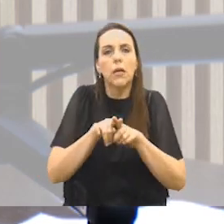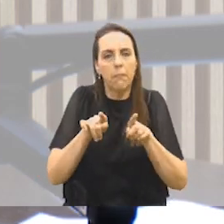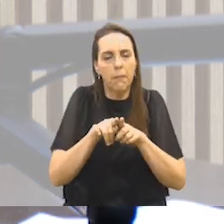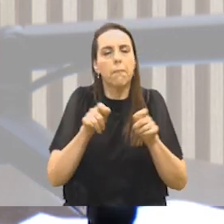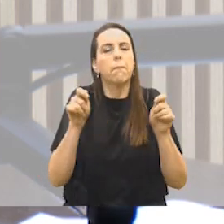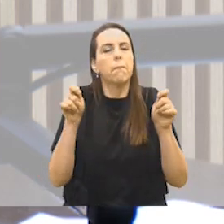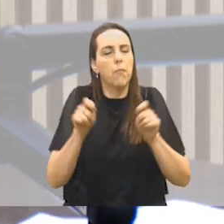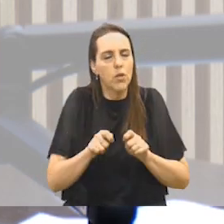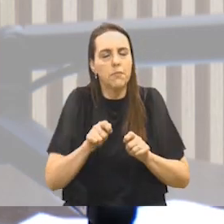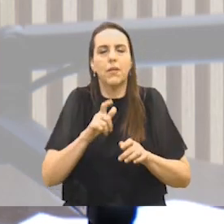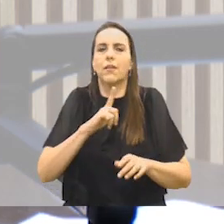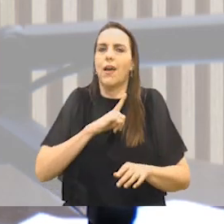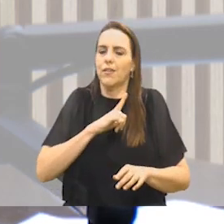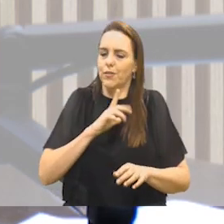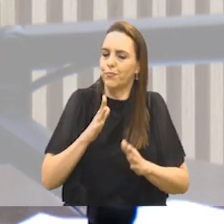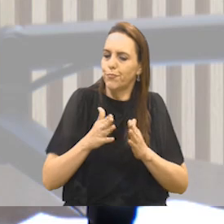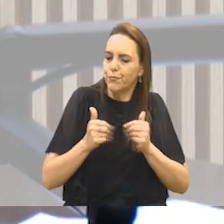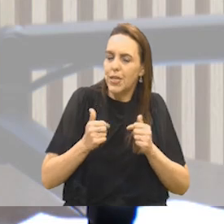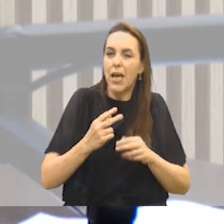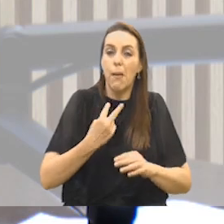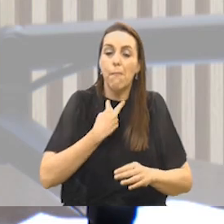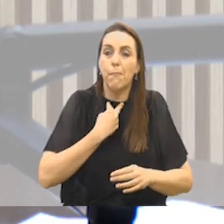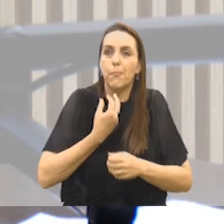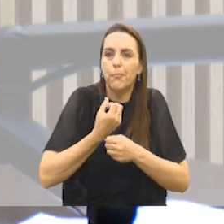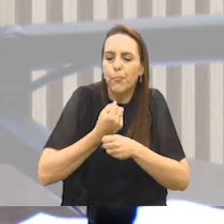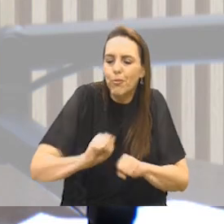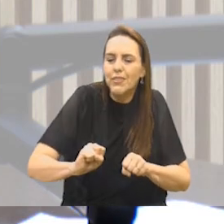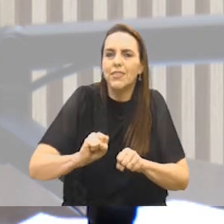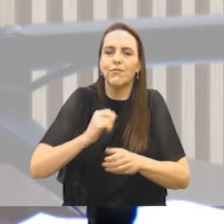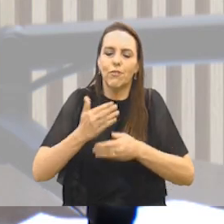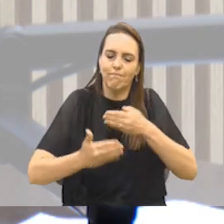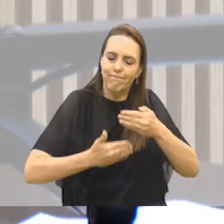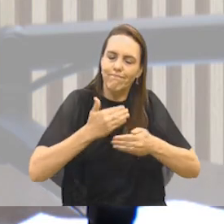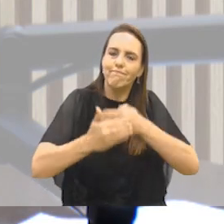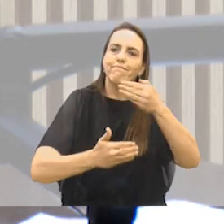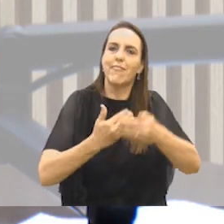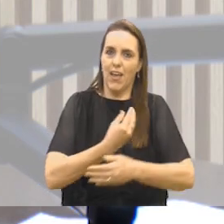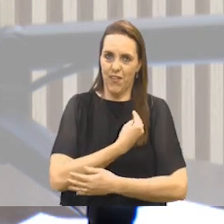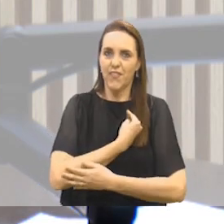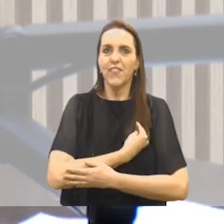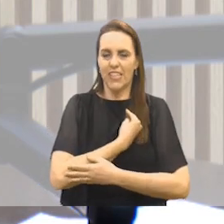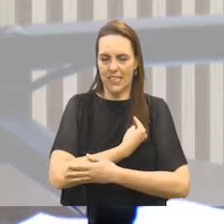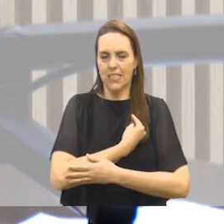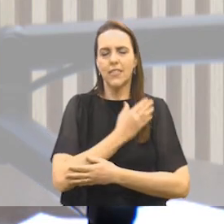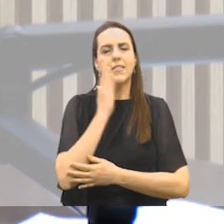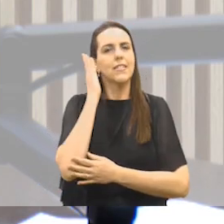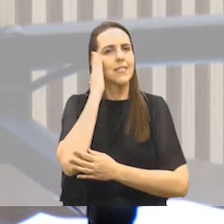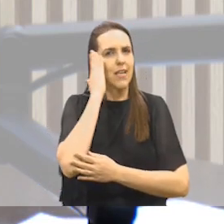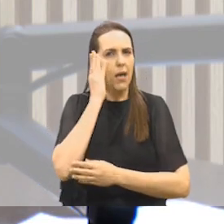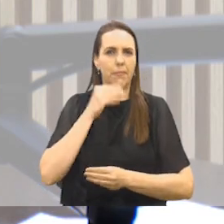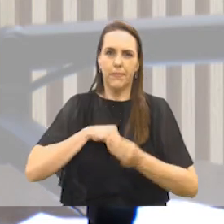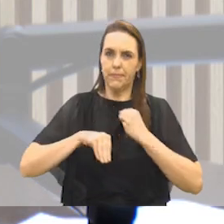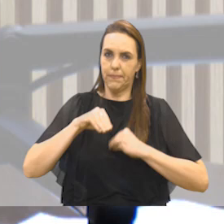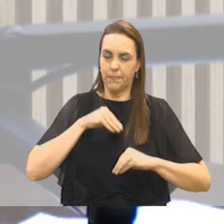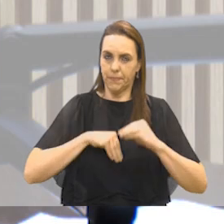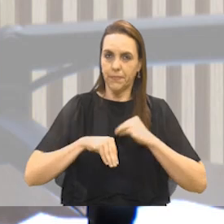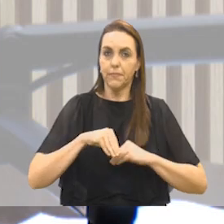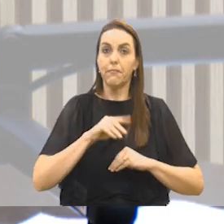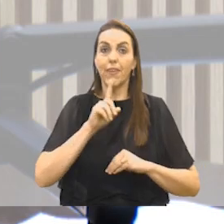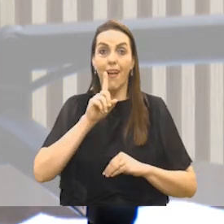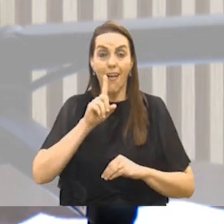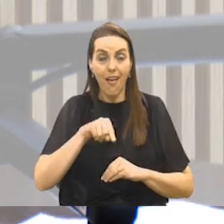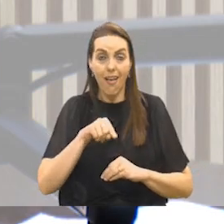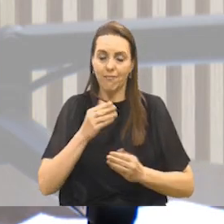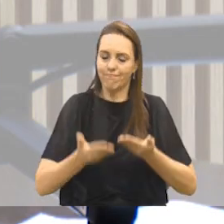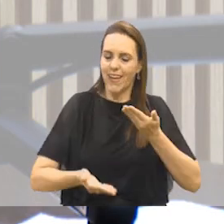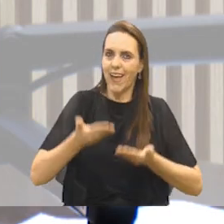limitantes e isso pode impedir a pessoa de conseguir caminhar com a sua própria vida. Então, nós sabemos que a depressão,